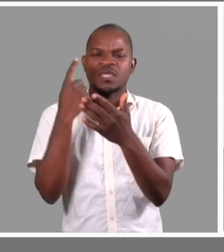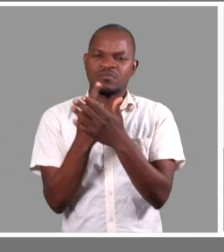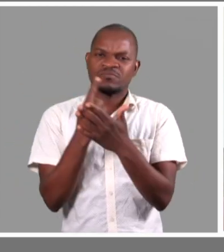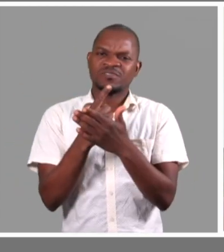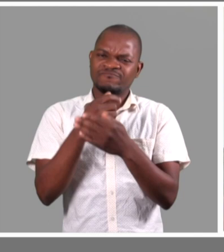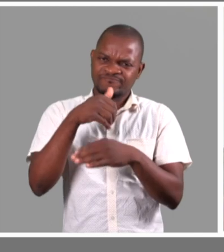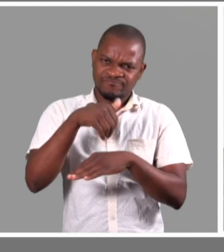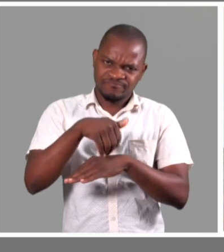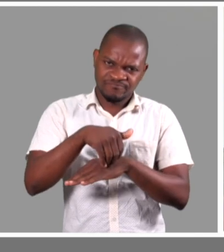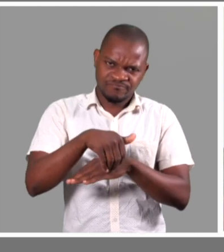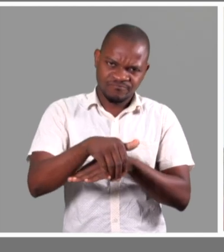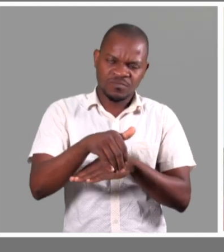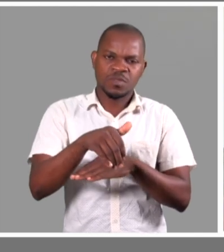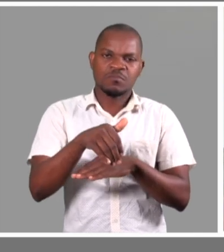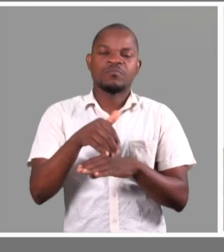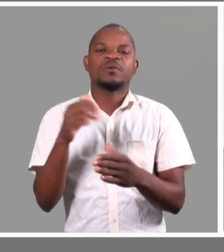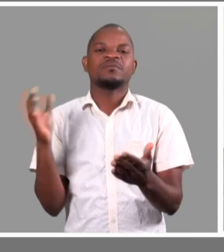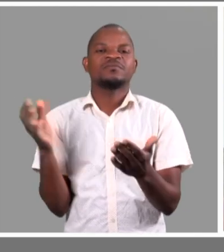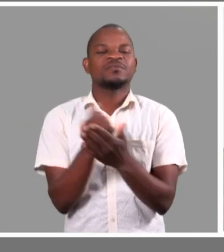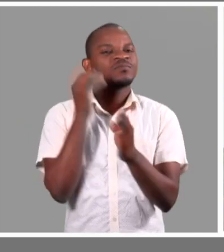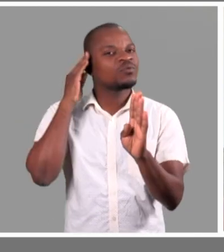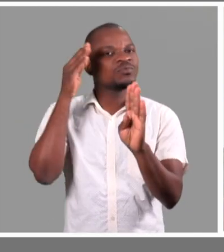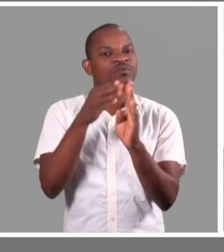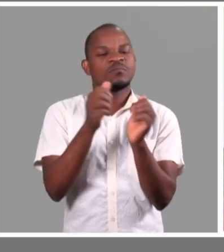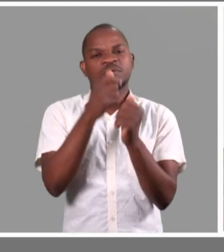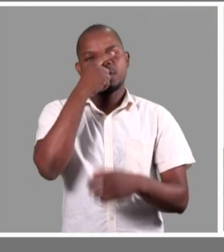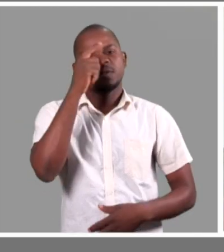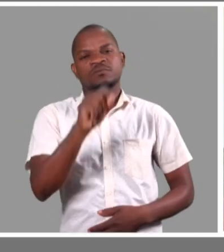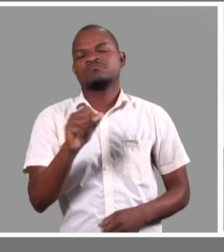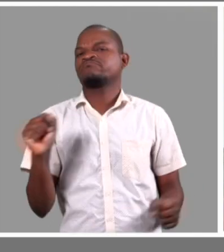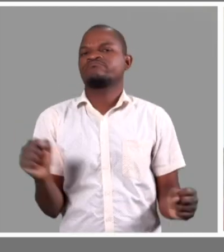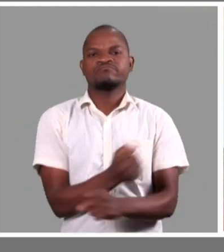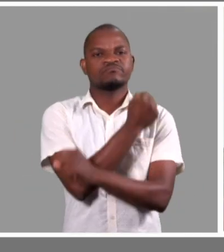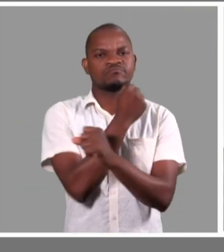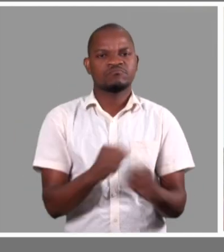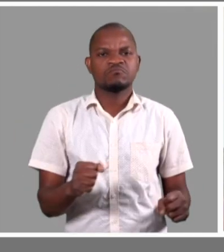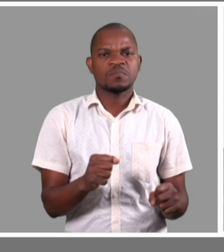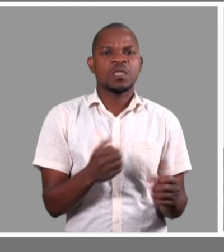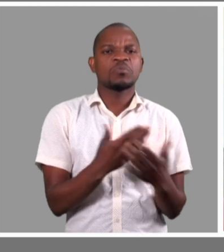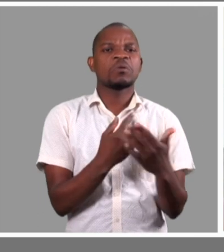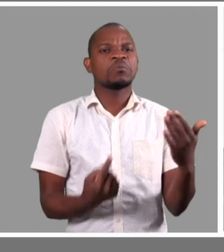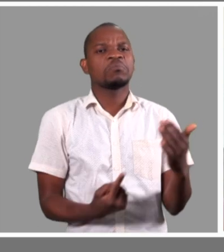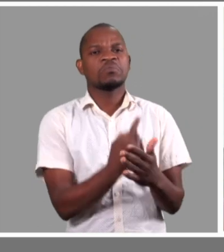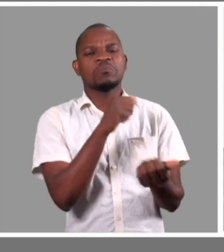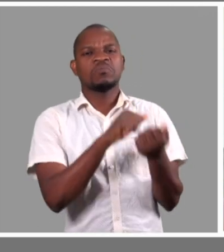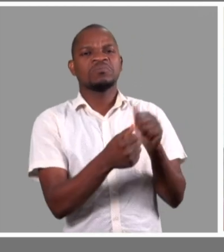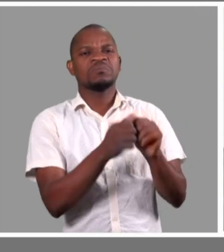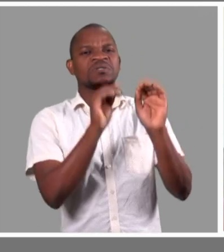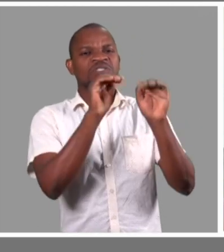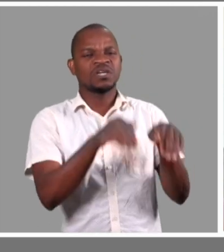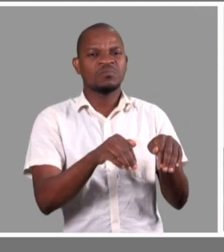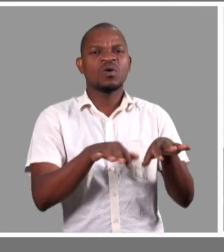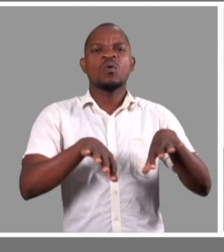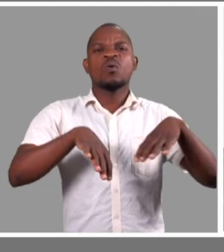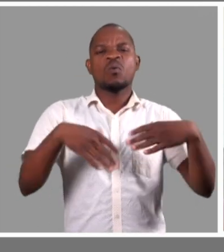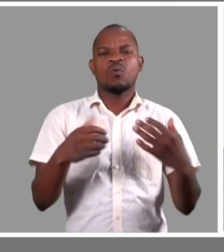persistir nos nossos, nos nossos objetivos, nunca desistir, por causa de